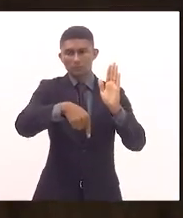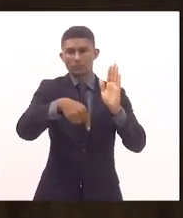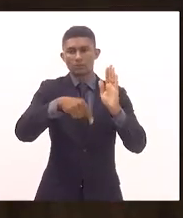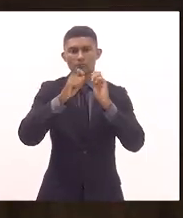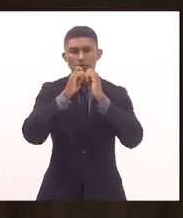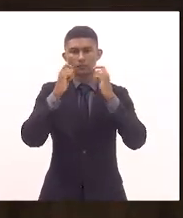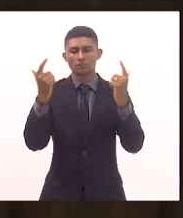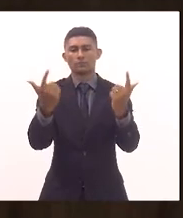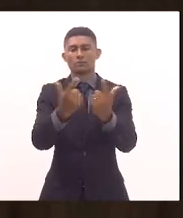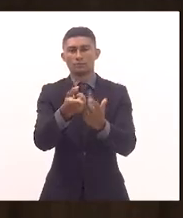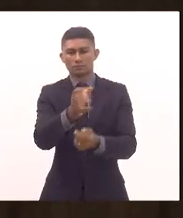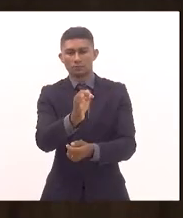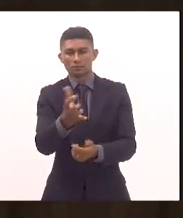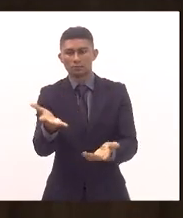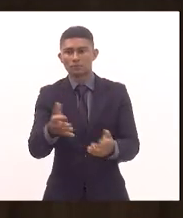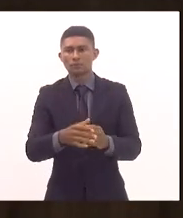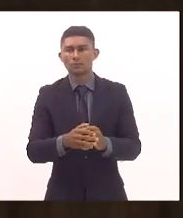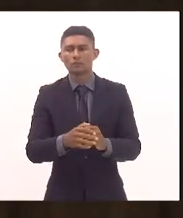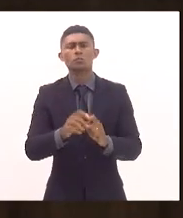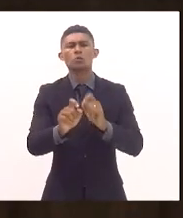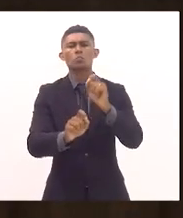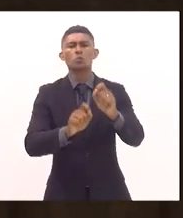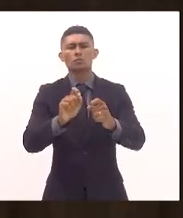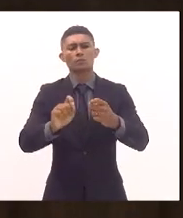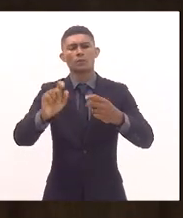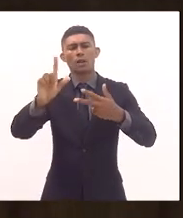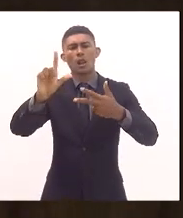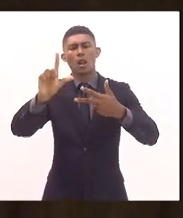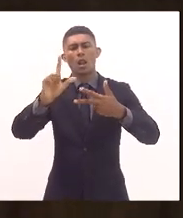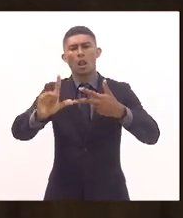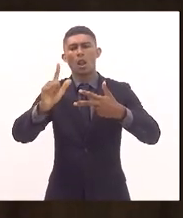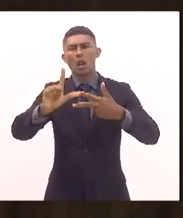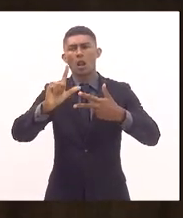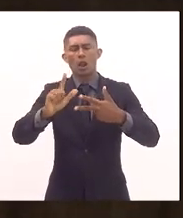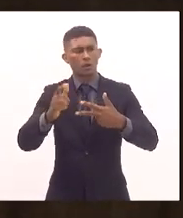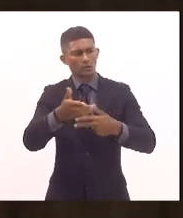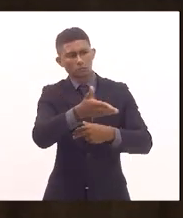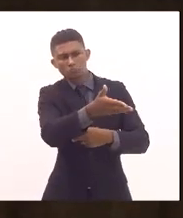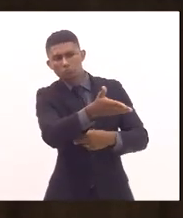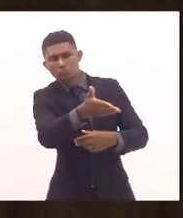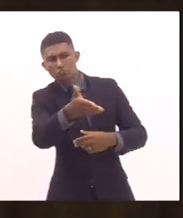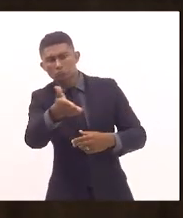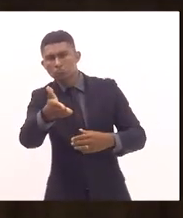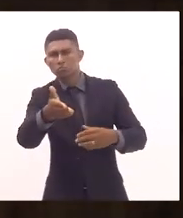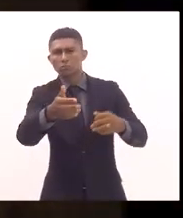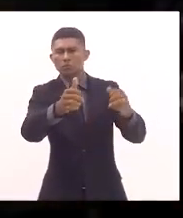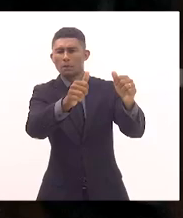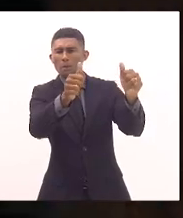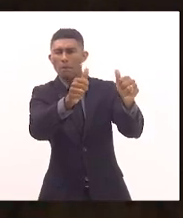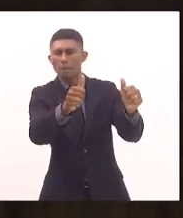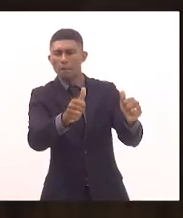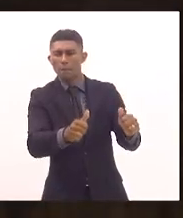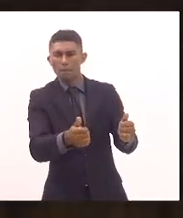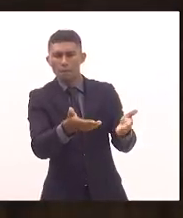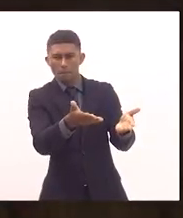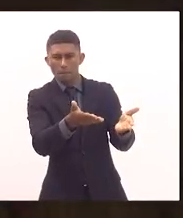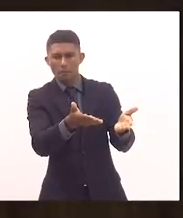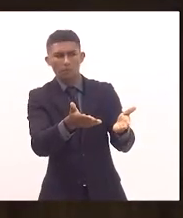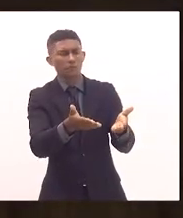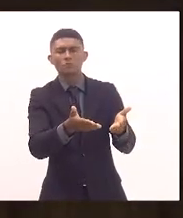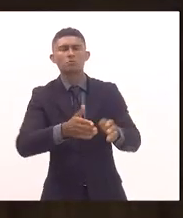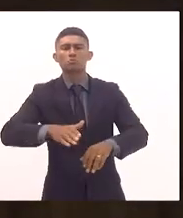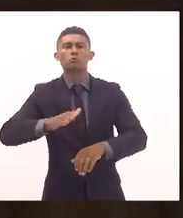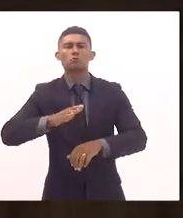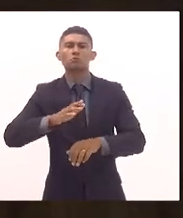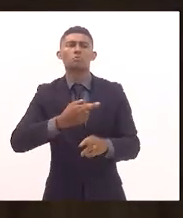que legislar sobre emolumentos é prerrogativa